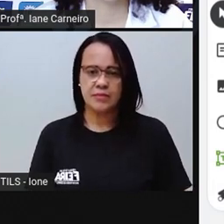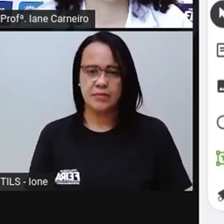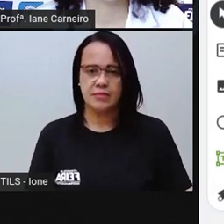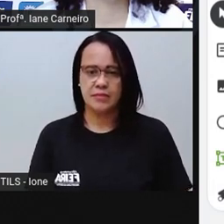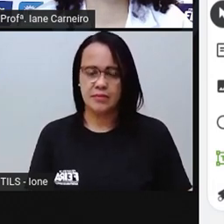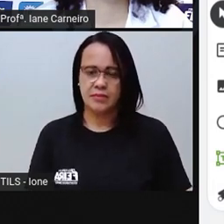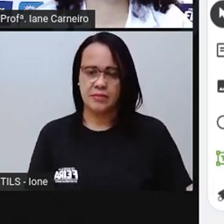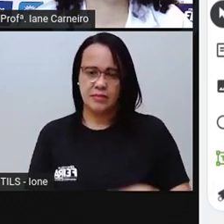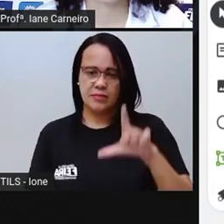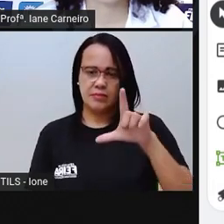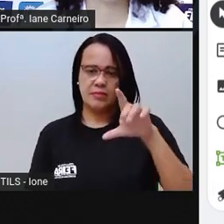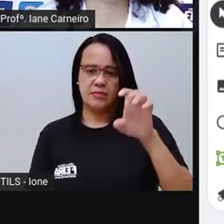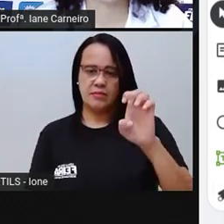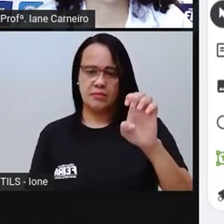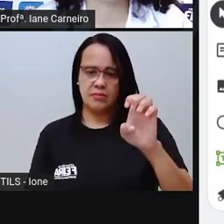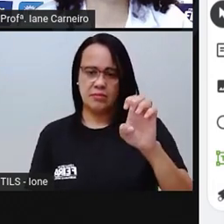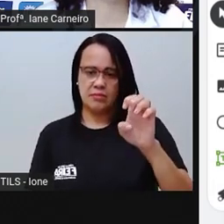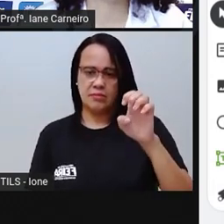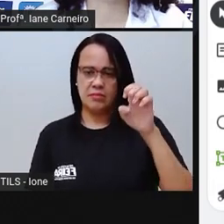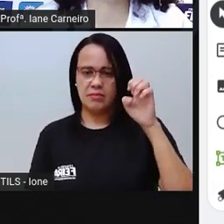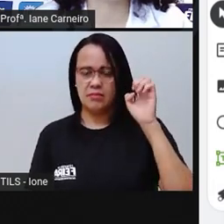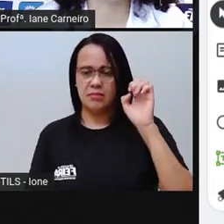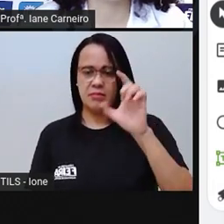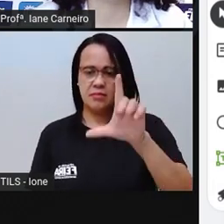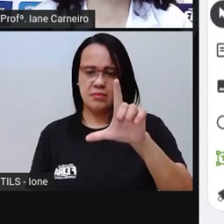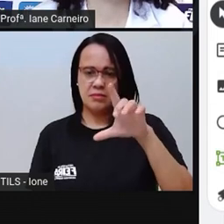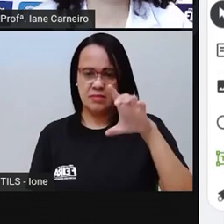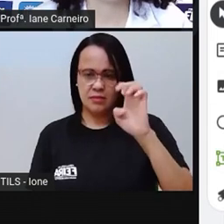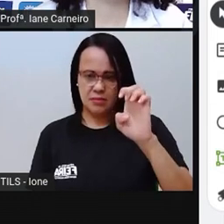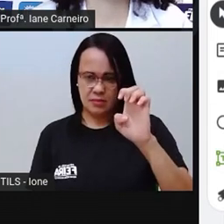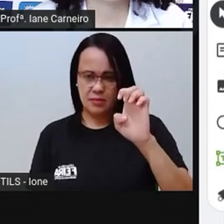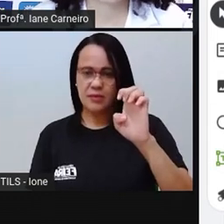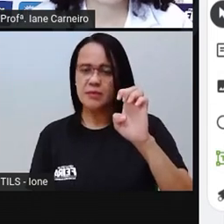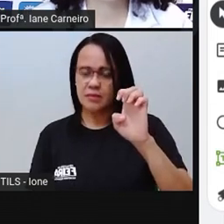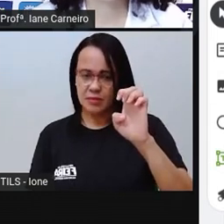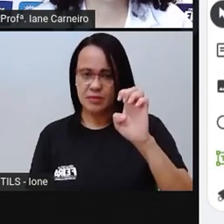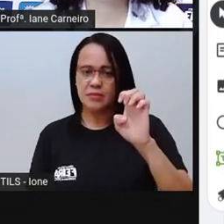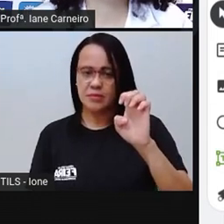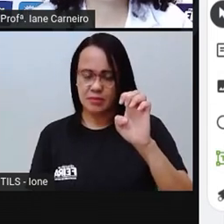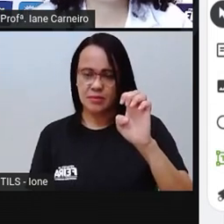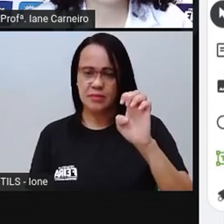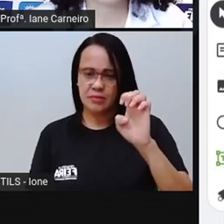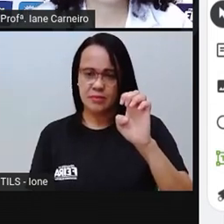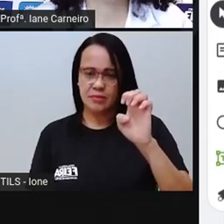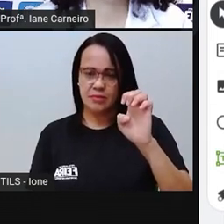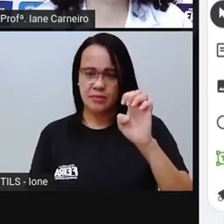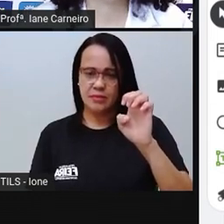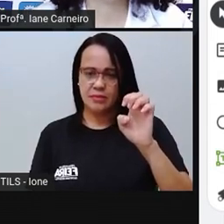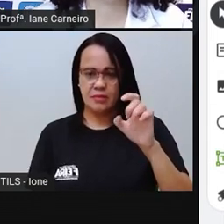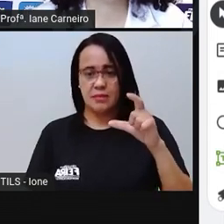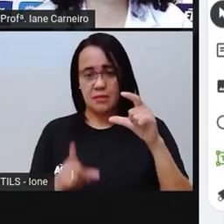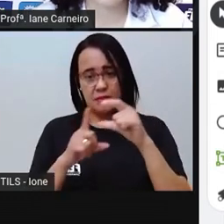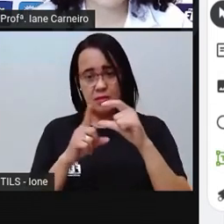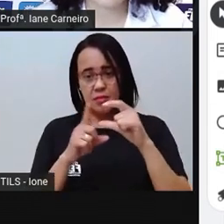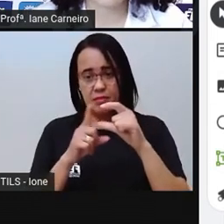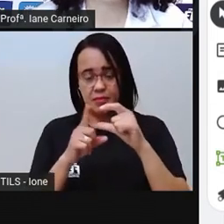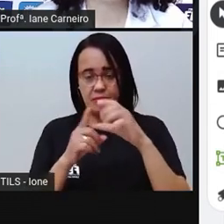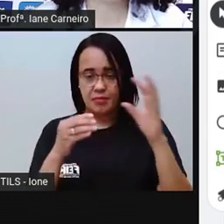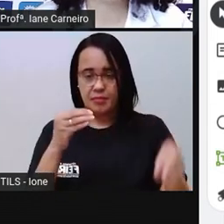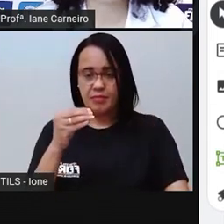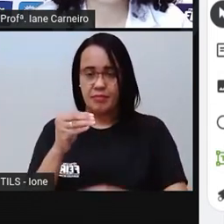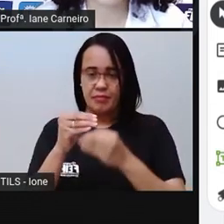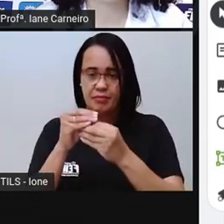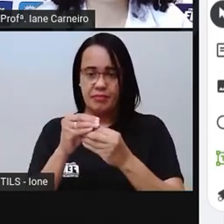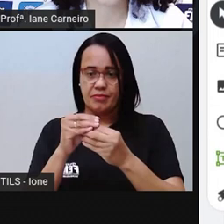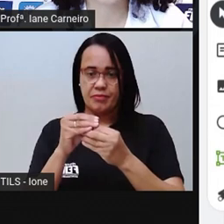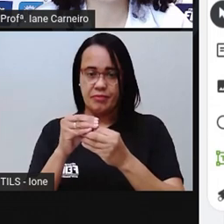O lê junto com o E forma que sonzinho o lé. Agora, para formar o sonzinho do tá, a